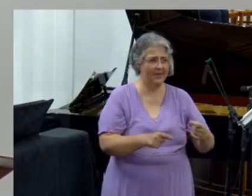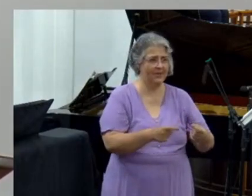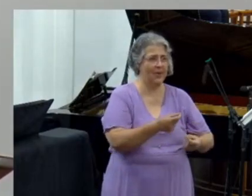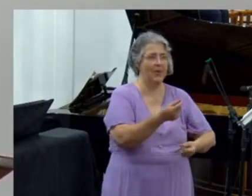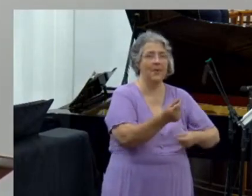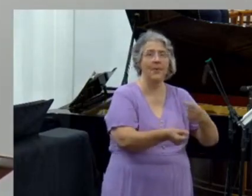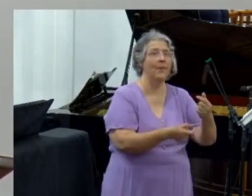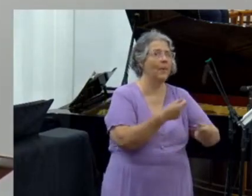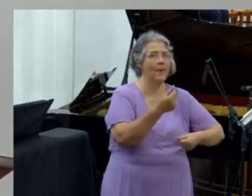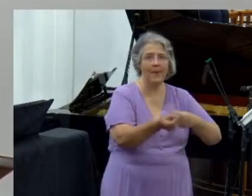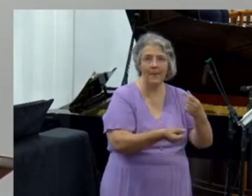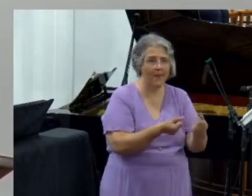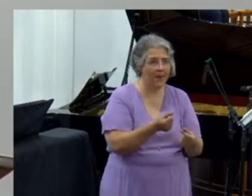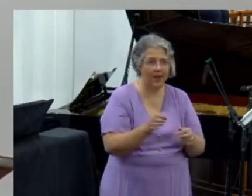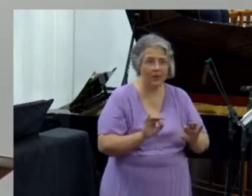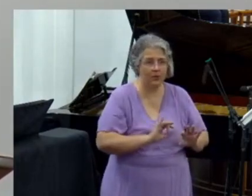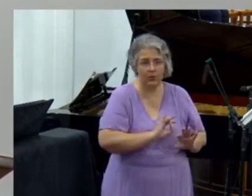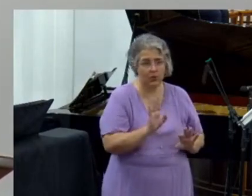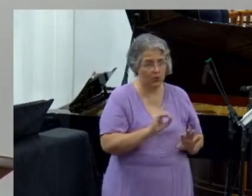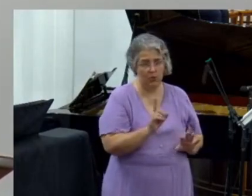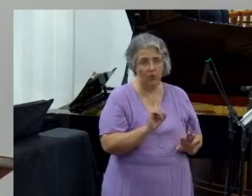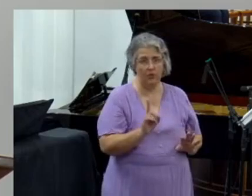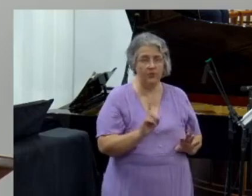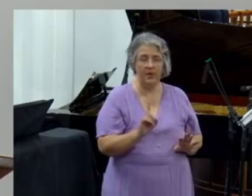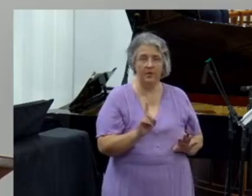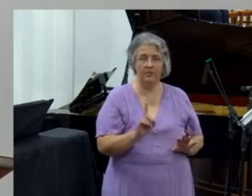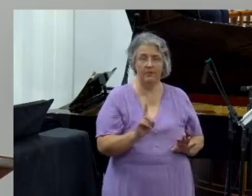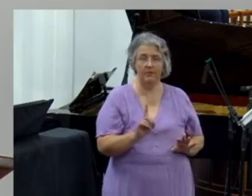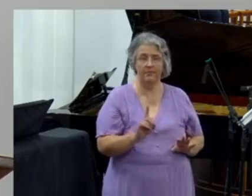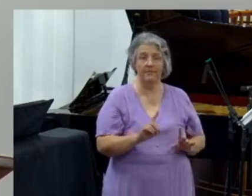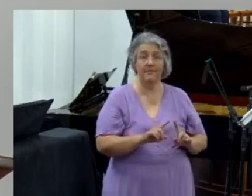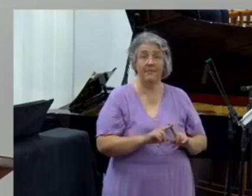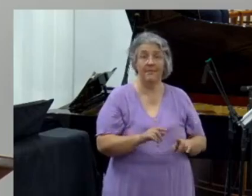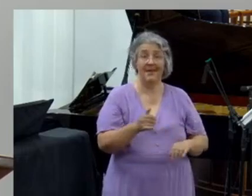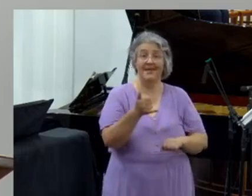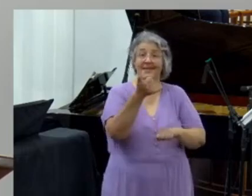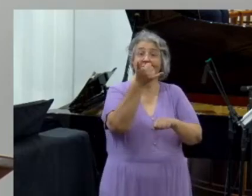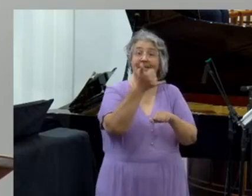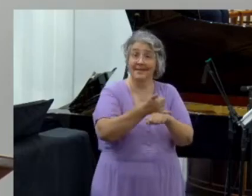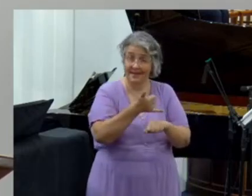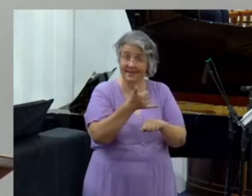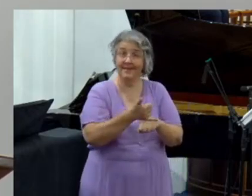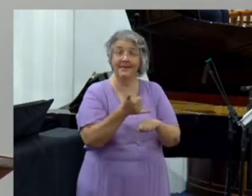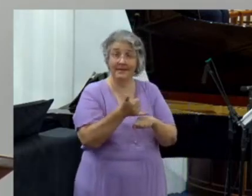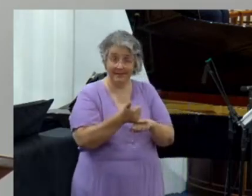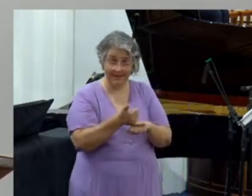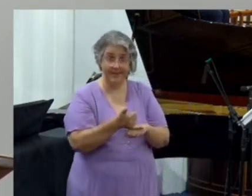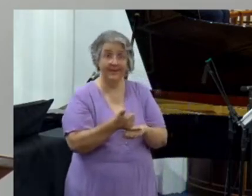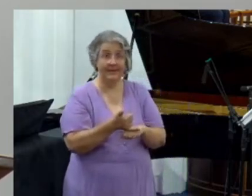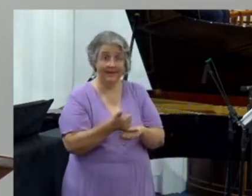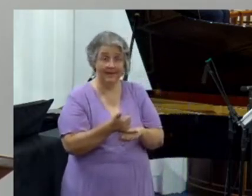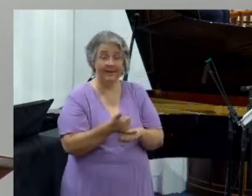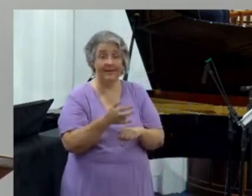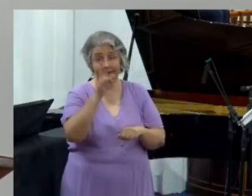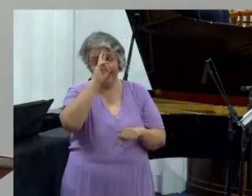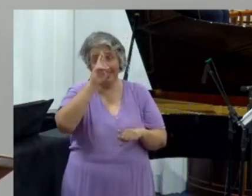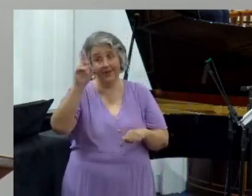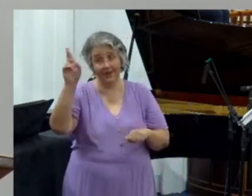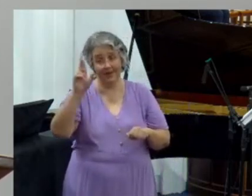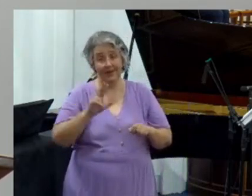não deveria estar ali estava sendo praticado, mas porque a liderança da religião judaica tinha se